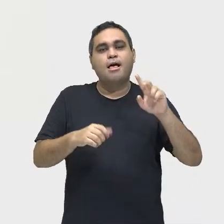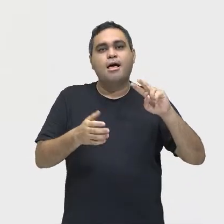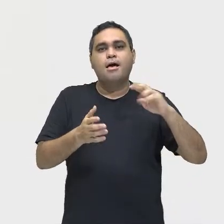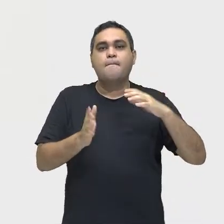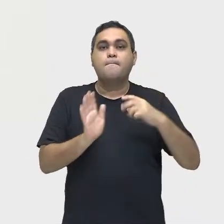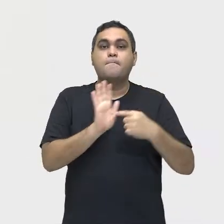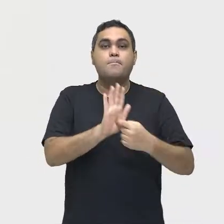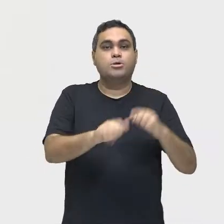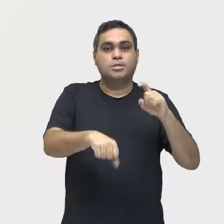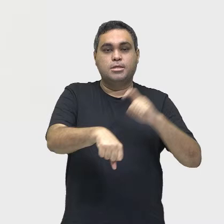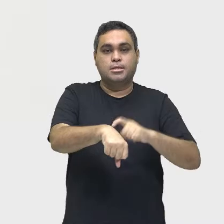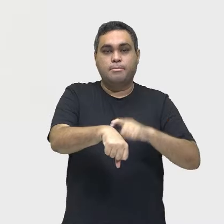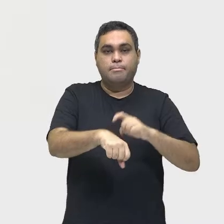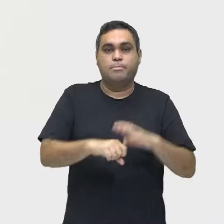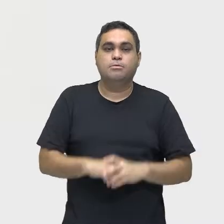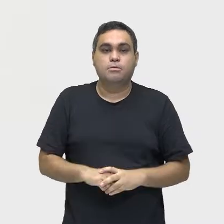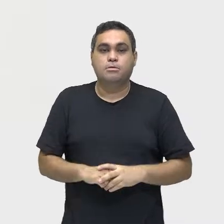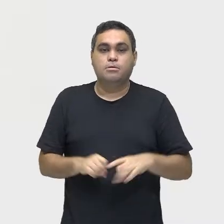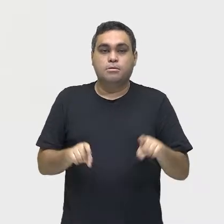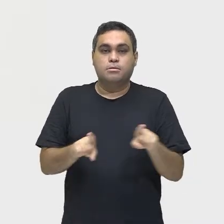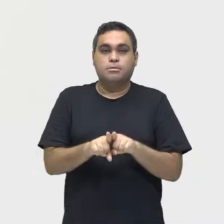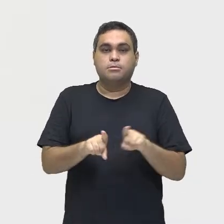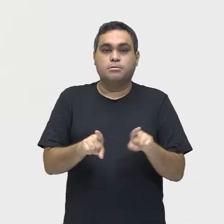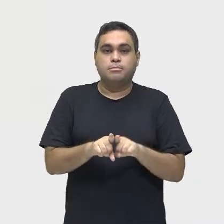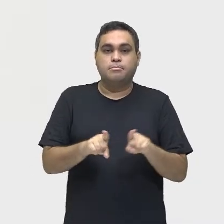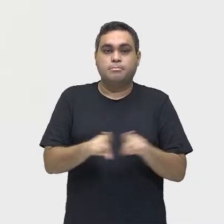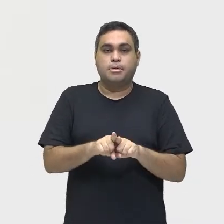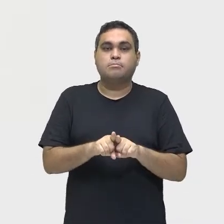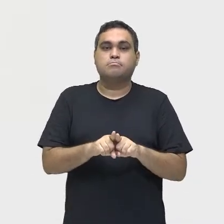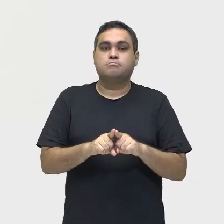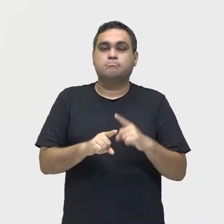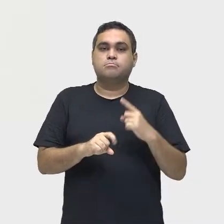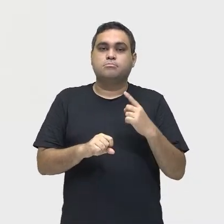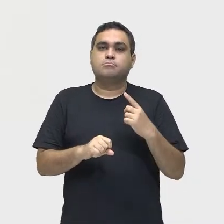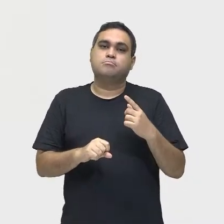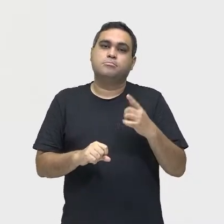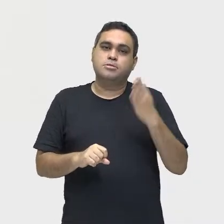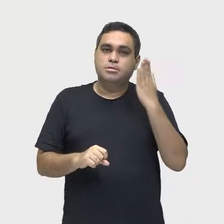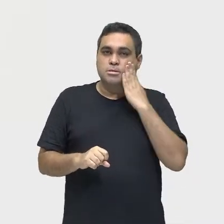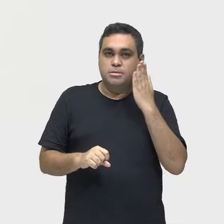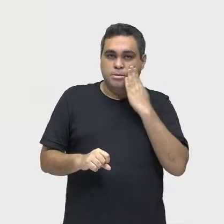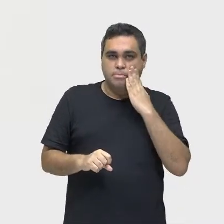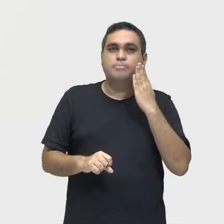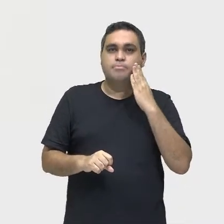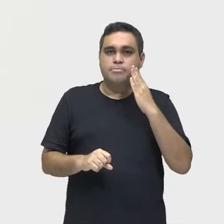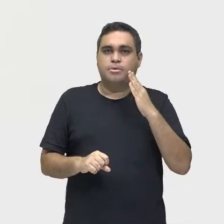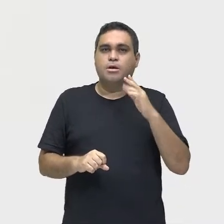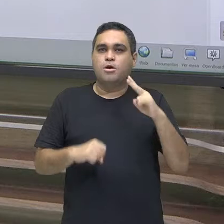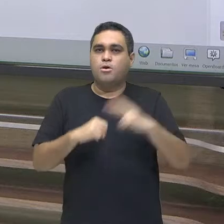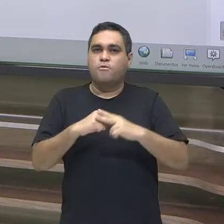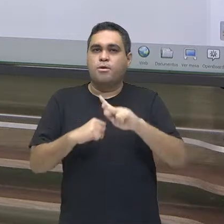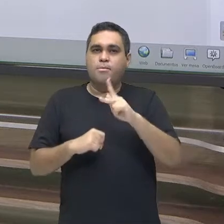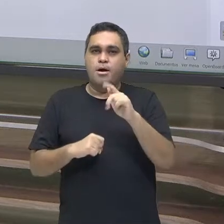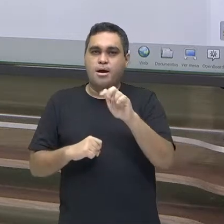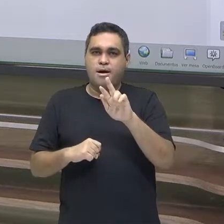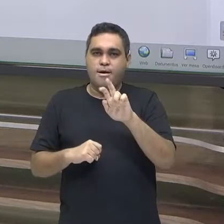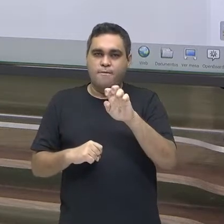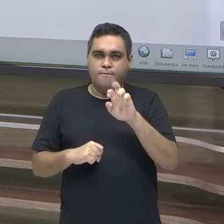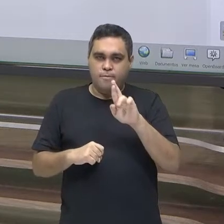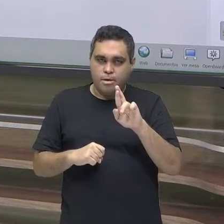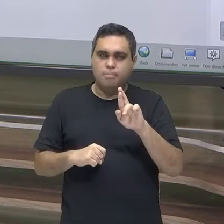verbo haver no sentido de existir, tá? Então, você já sabe que o verbo haver que tem 14 significados, mas no sentido